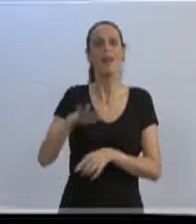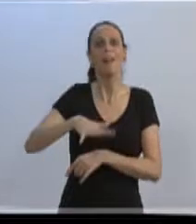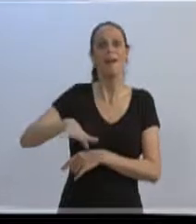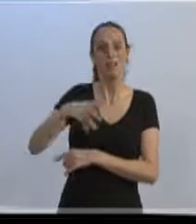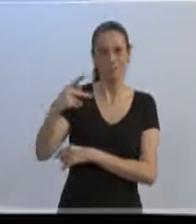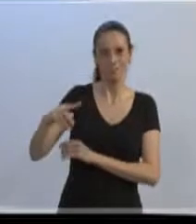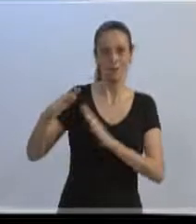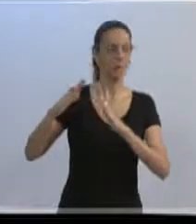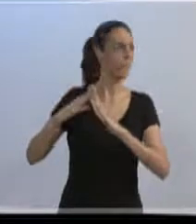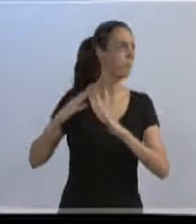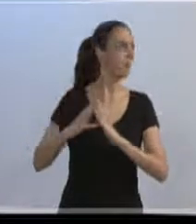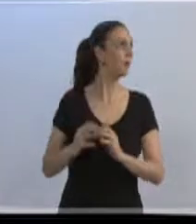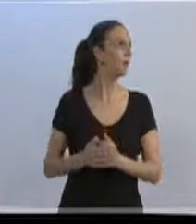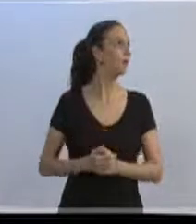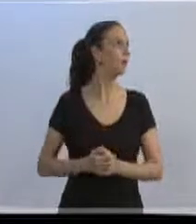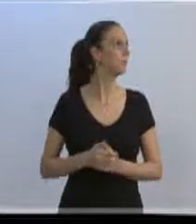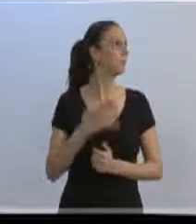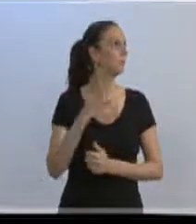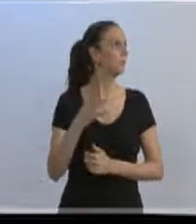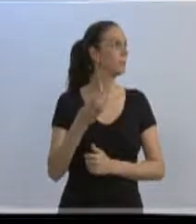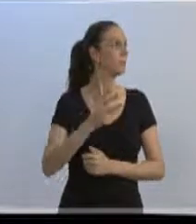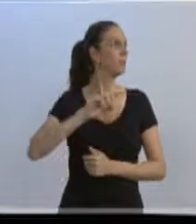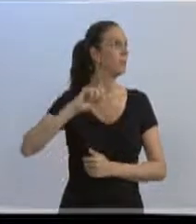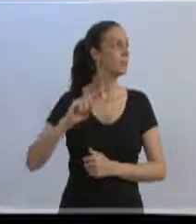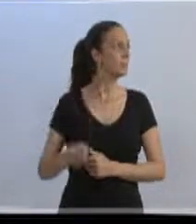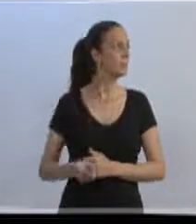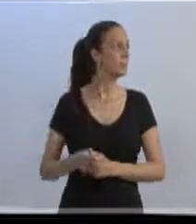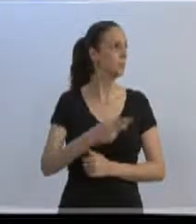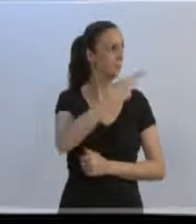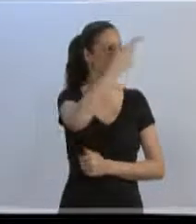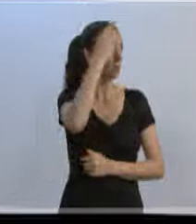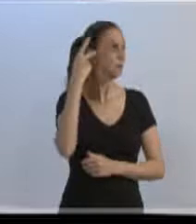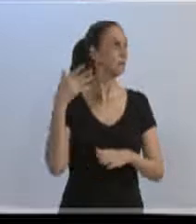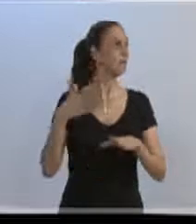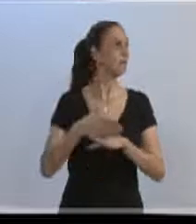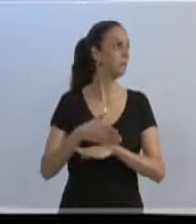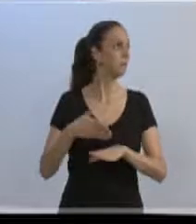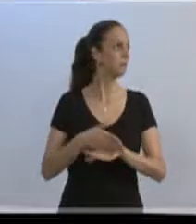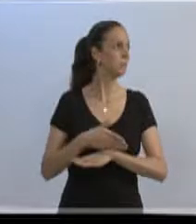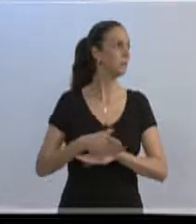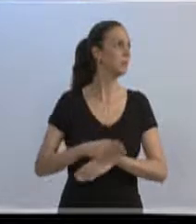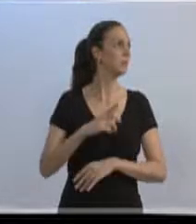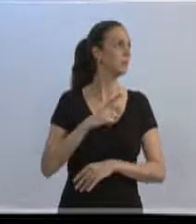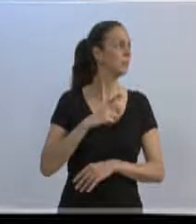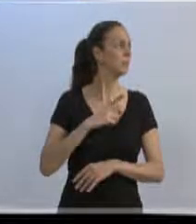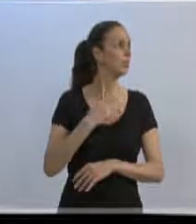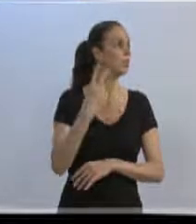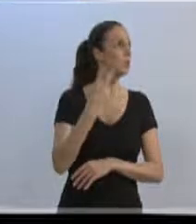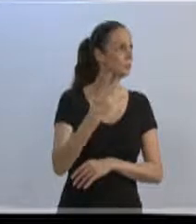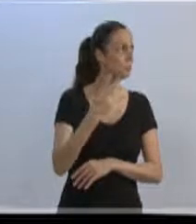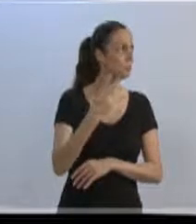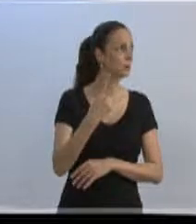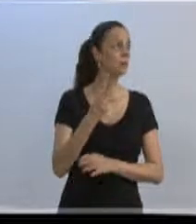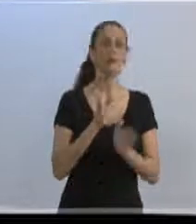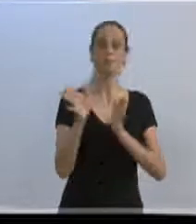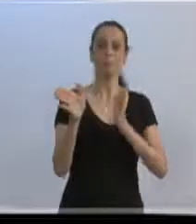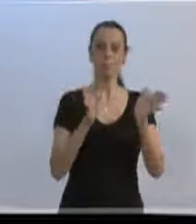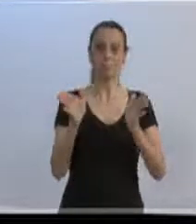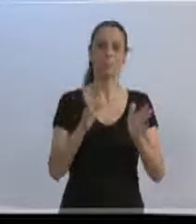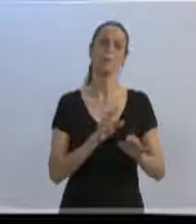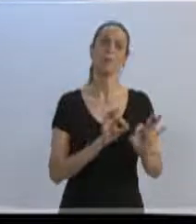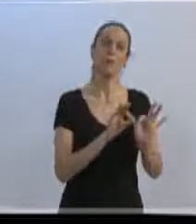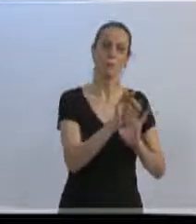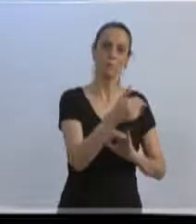e teve aproximadamente três mil e 200 pessoas durante o trajeto tinha duas opções um percurso a pé de 10